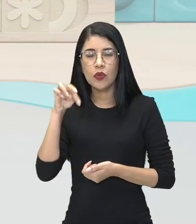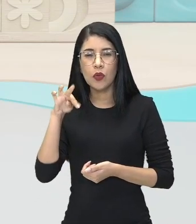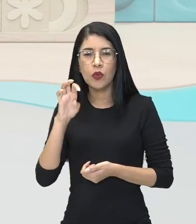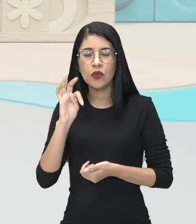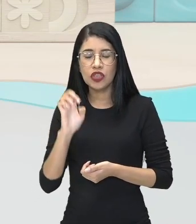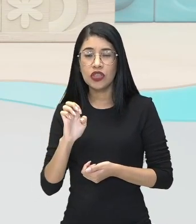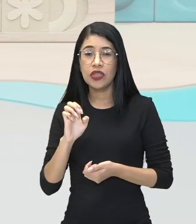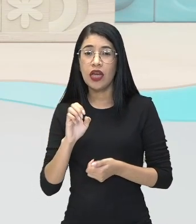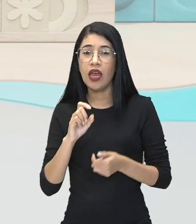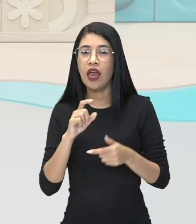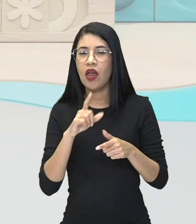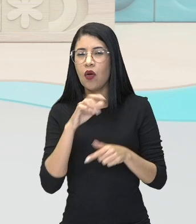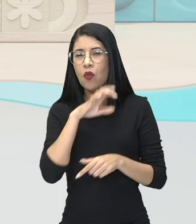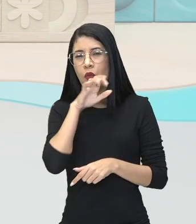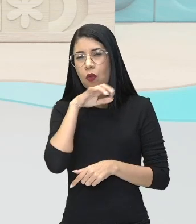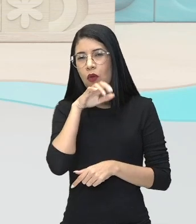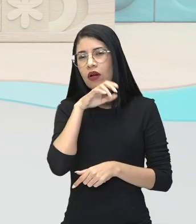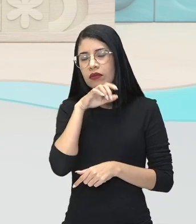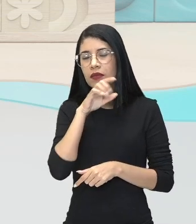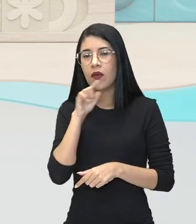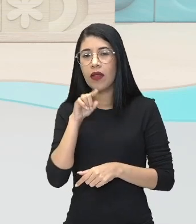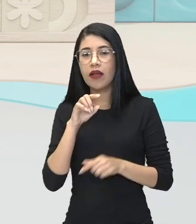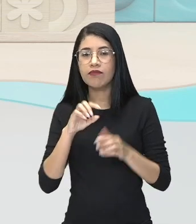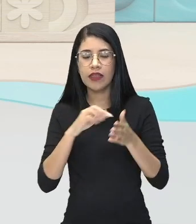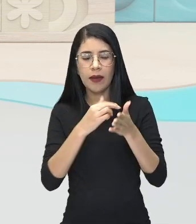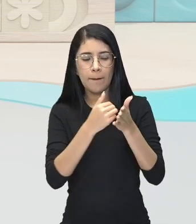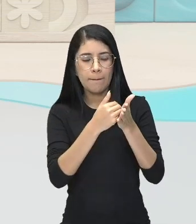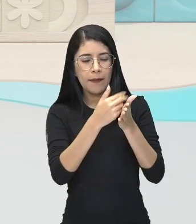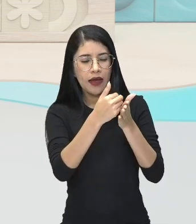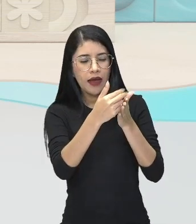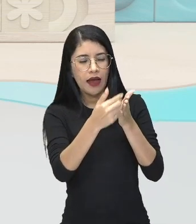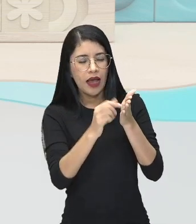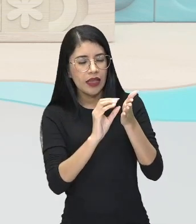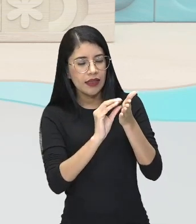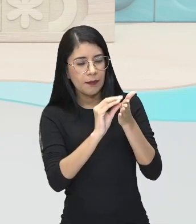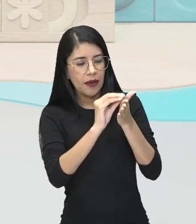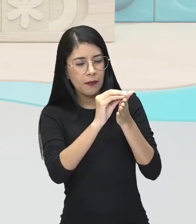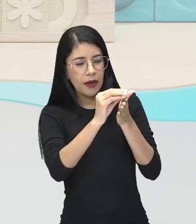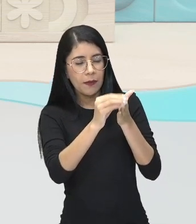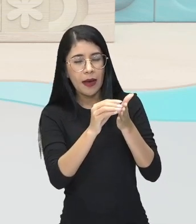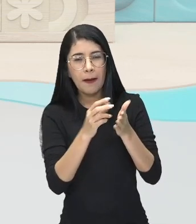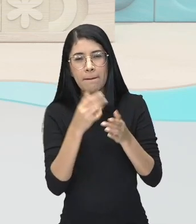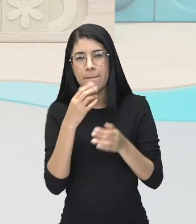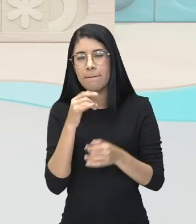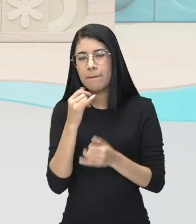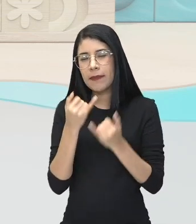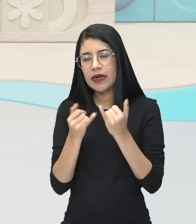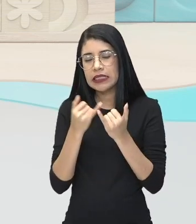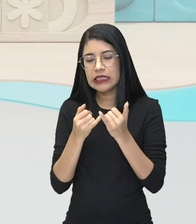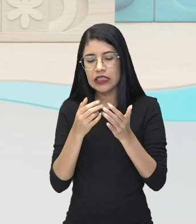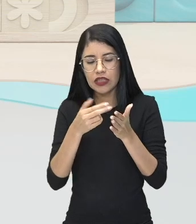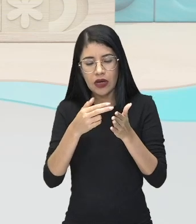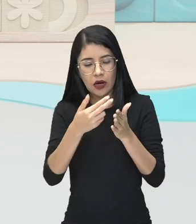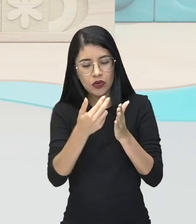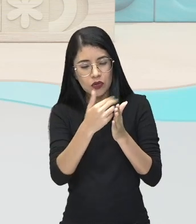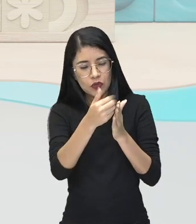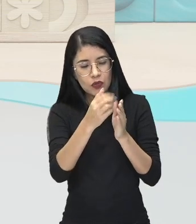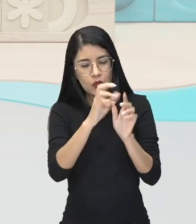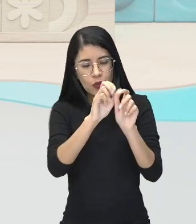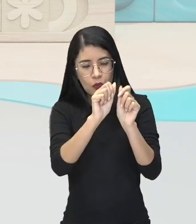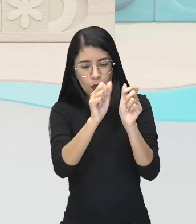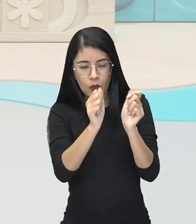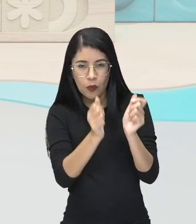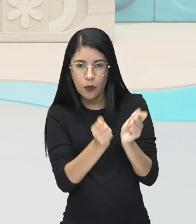só está aparecendo a perna. Então, em alto relevo, é como se eles tivessem cavado a rocha e essa